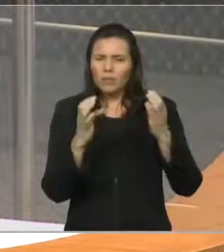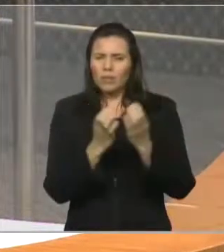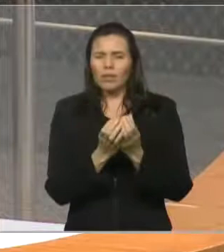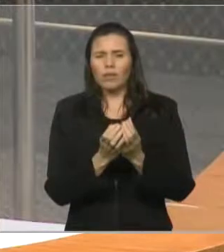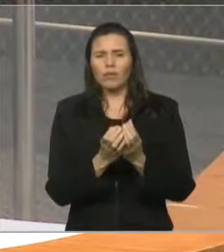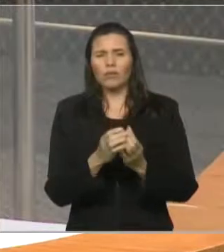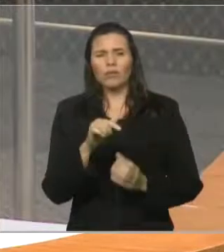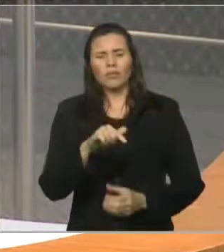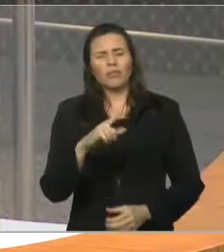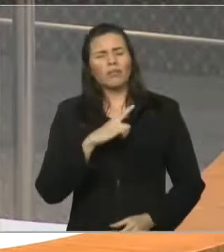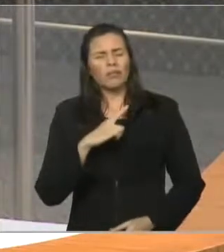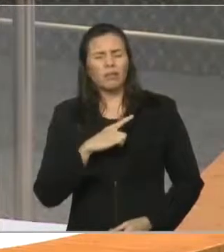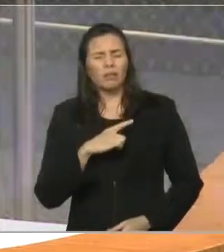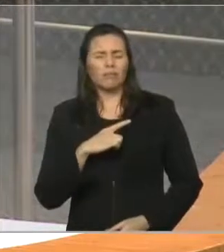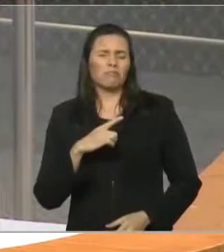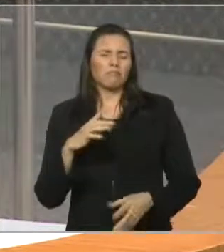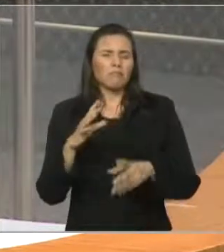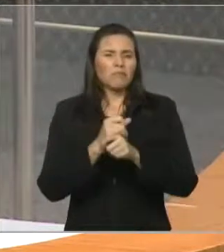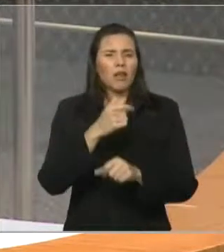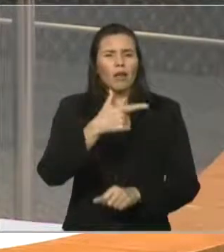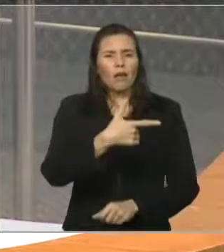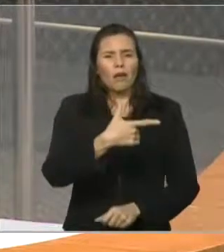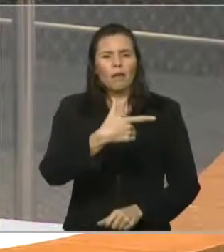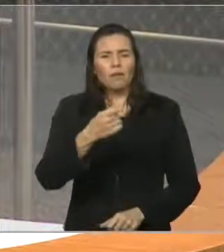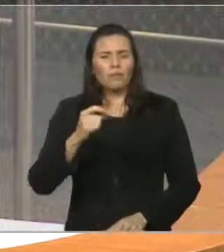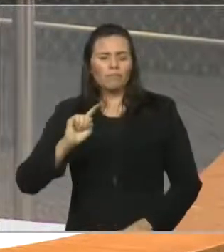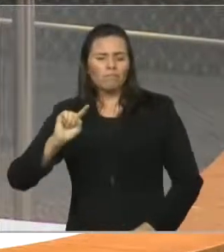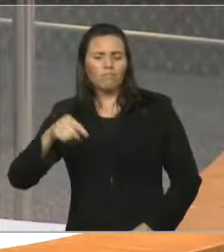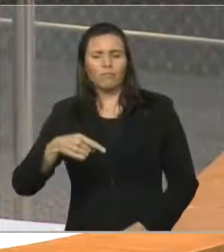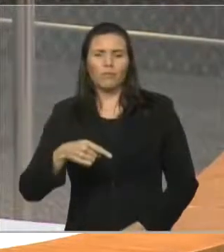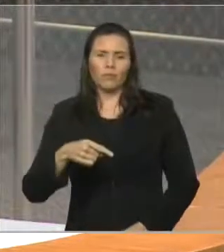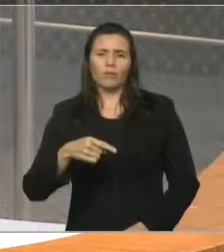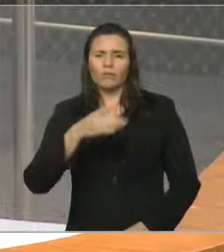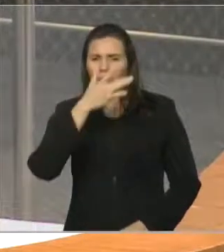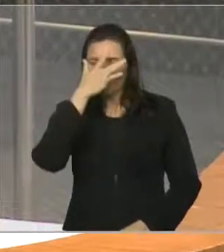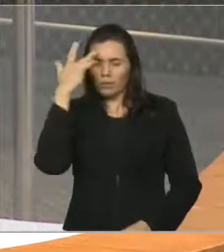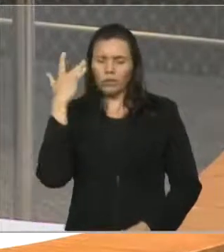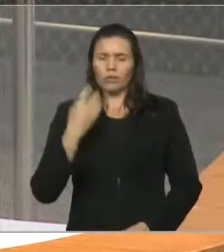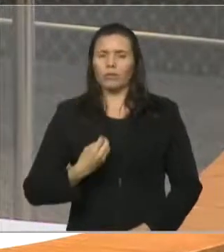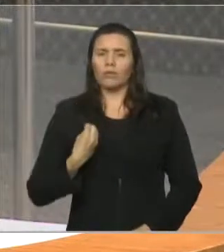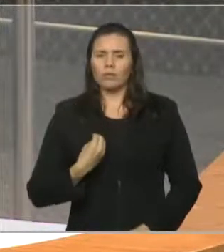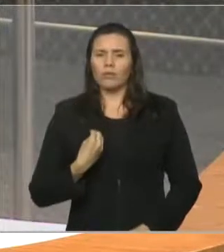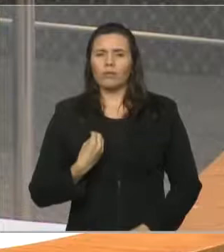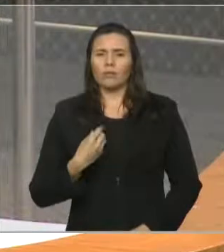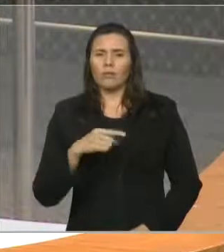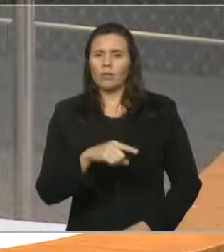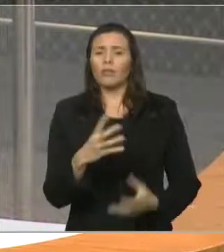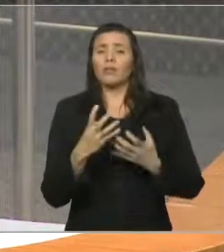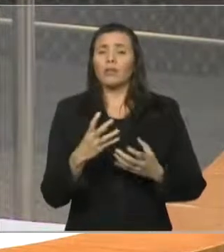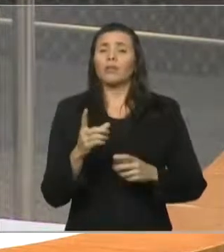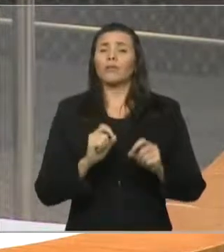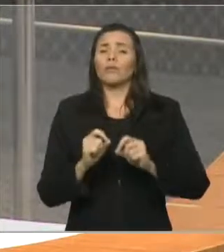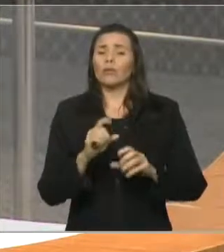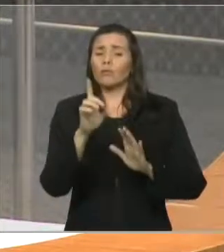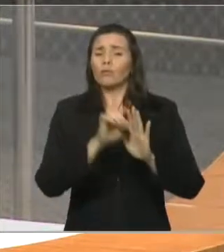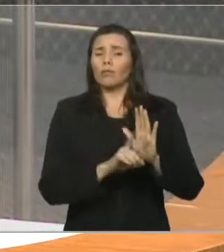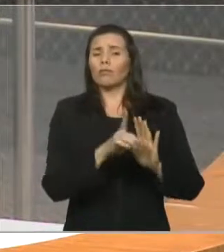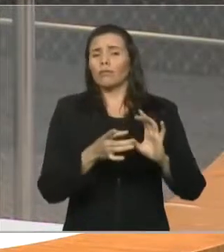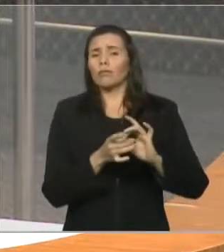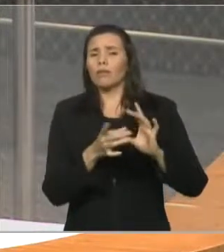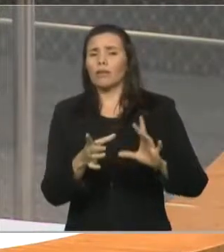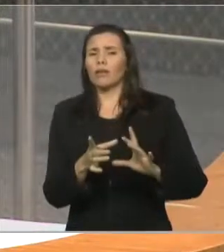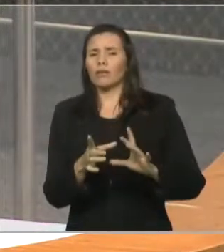20 mil habitantes e que também, inclusive, passa por processo na tentativa de emancipação. Mas eu fiz essa